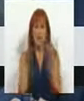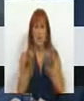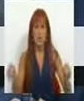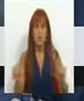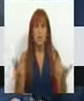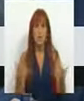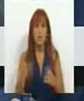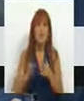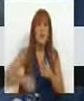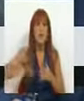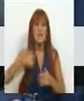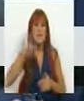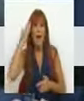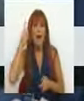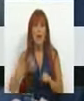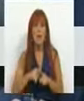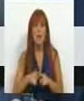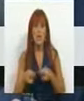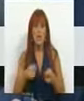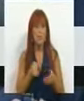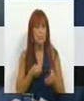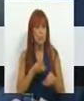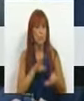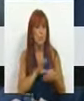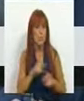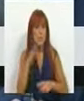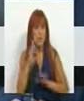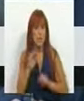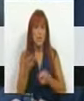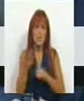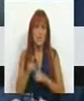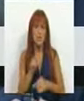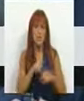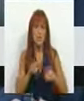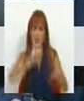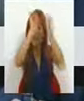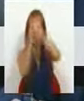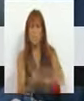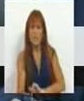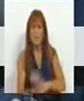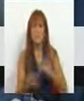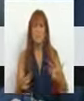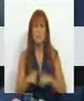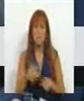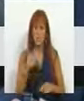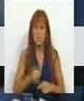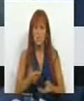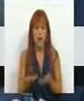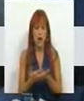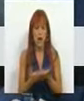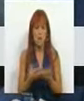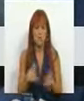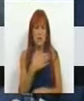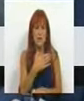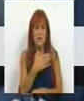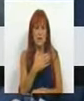Internacional? E, finalmente, se considera que a gestão de carteira tem sido prudente? E dou aqui o exemplo do rácio de transformação no total da economia